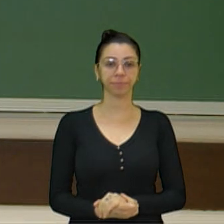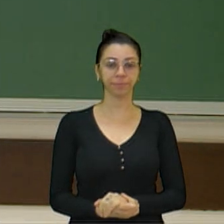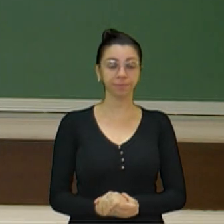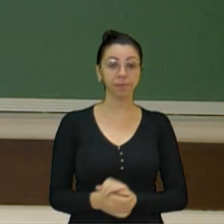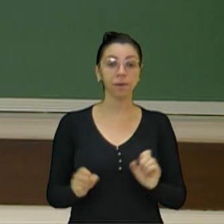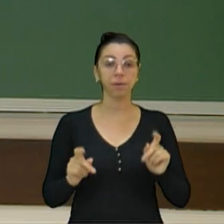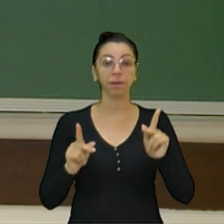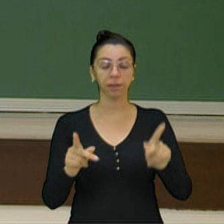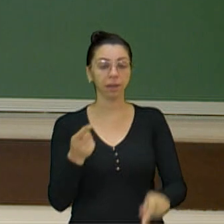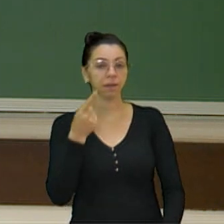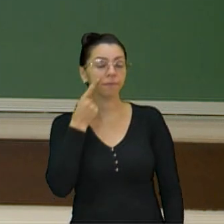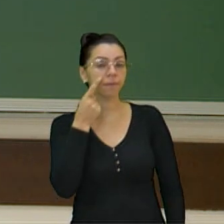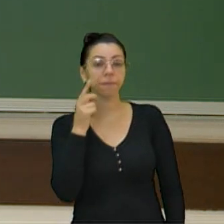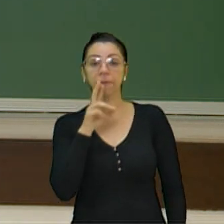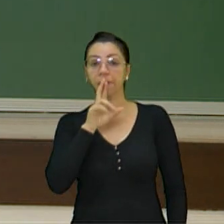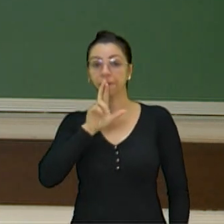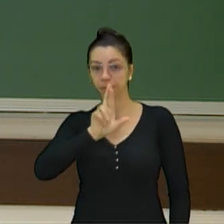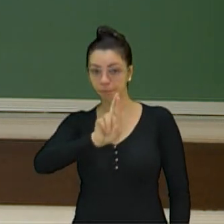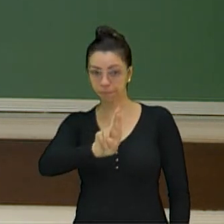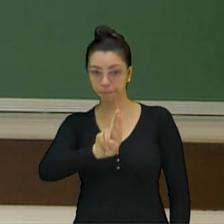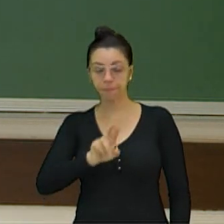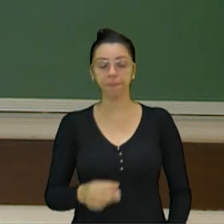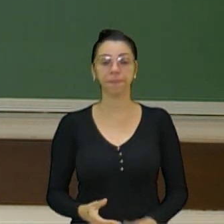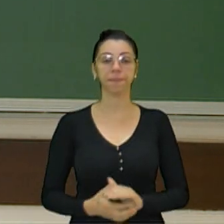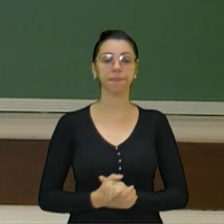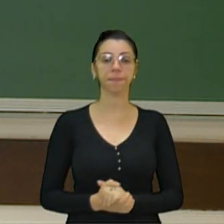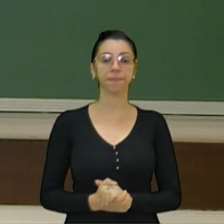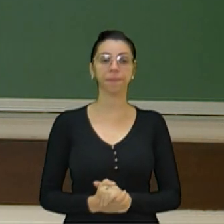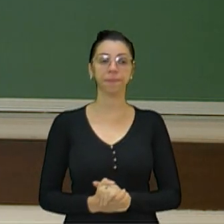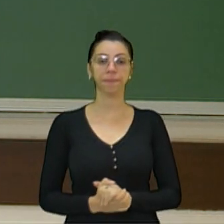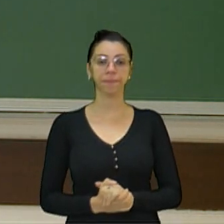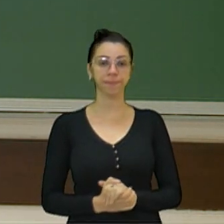Ok, pessoal, vamos ver as nossas respostas aqui, então.